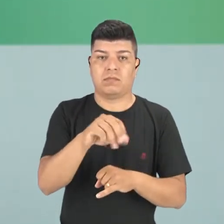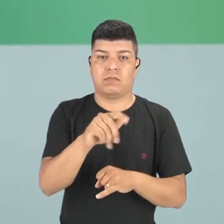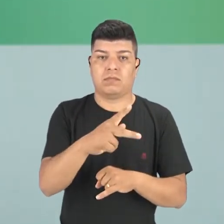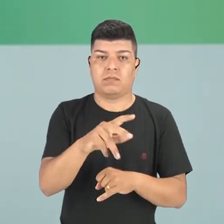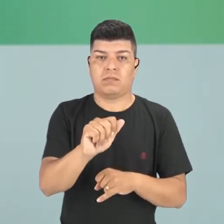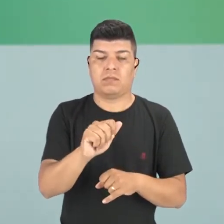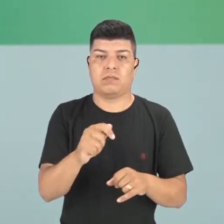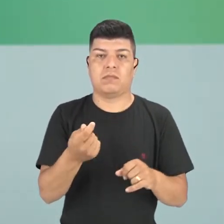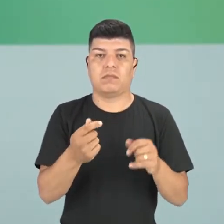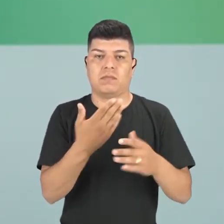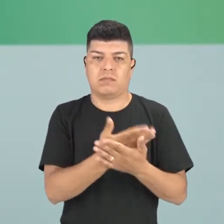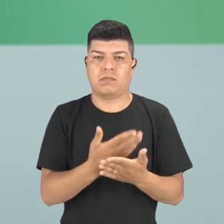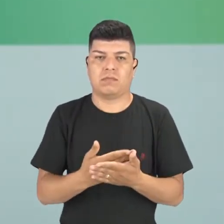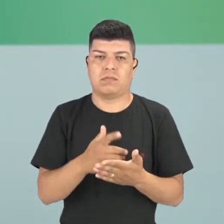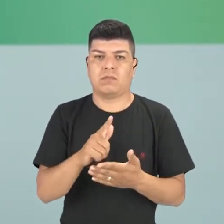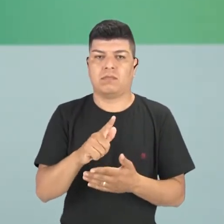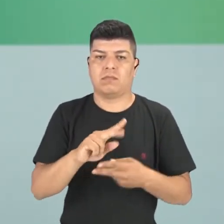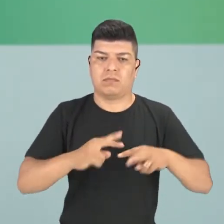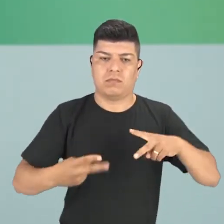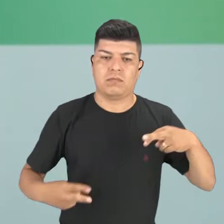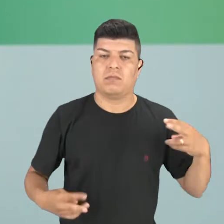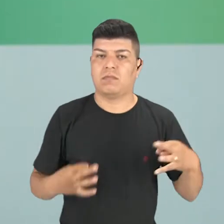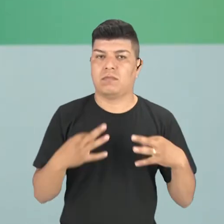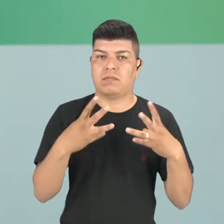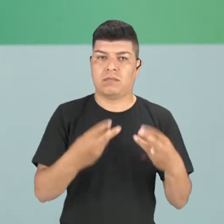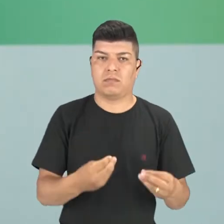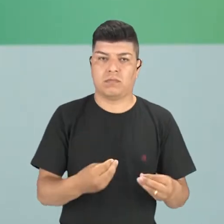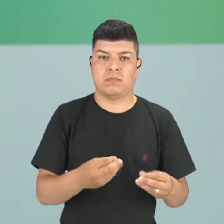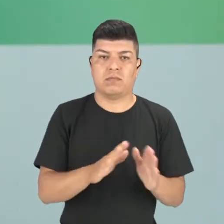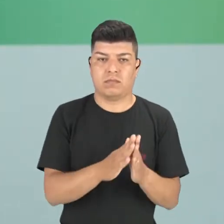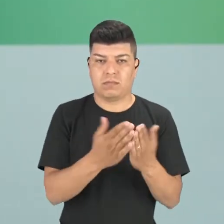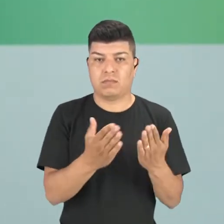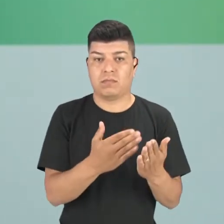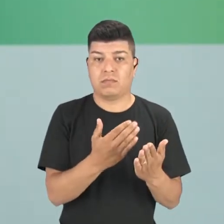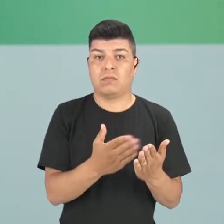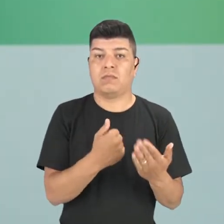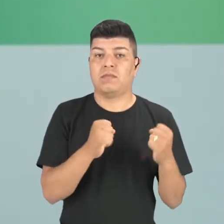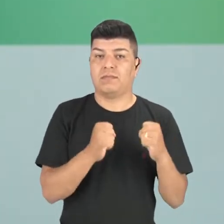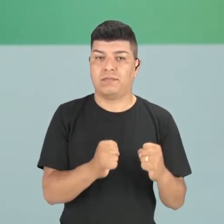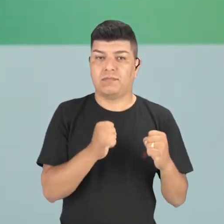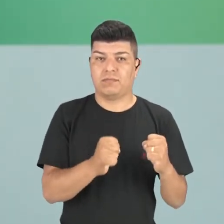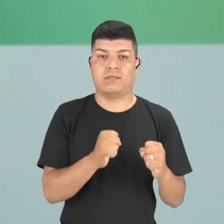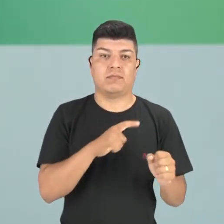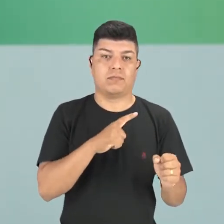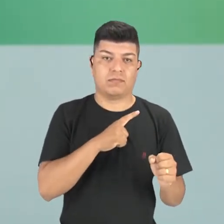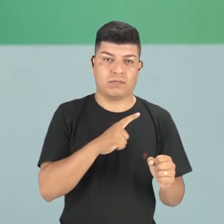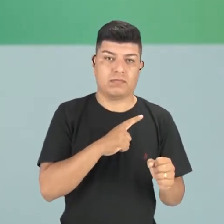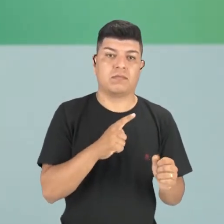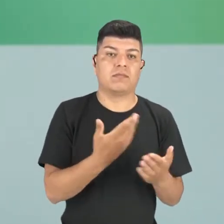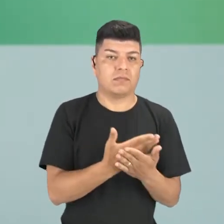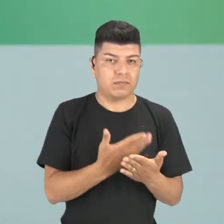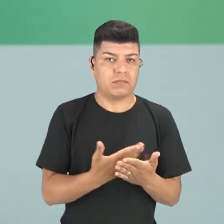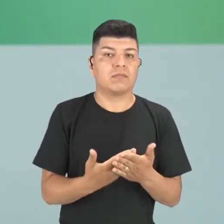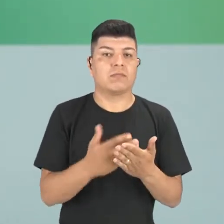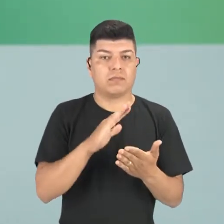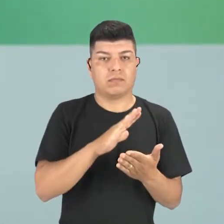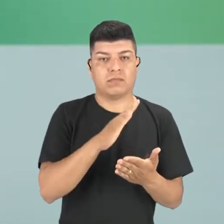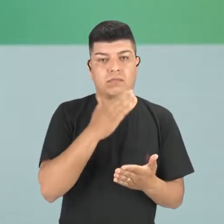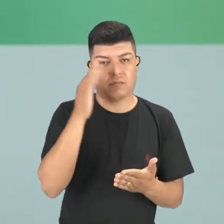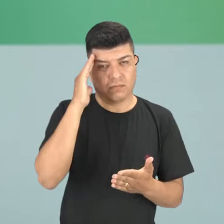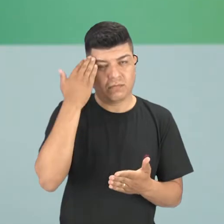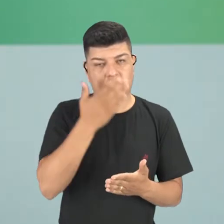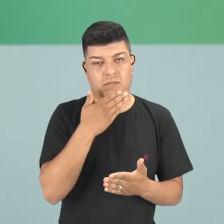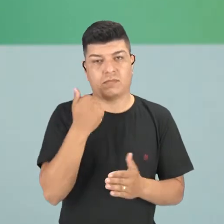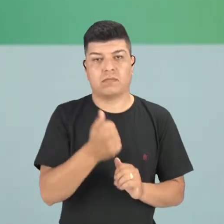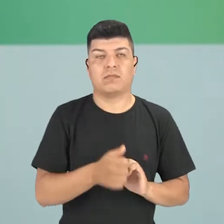genético estudo de genética termos de genética ou no seu livro você vai ter sistema também para você estudar e compreender